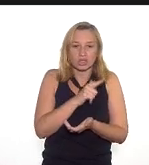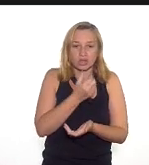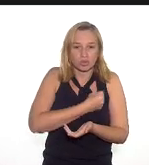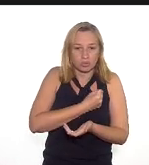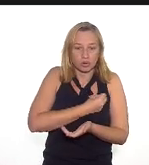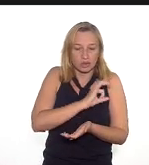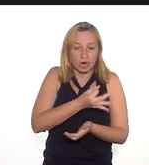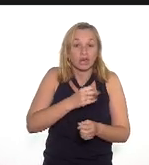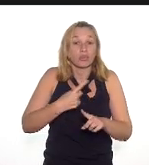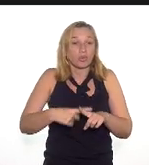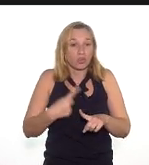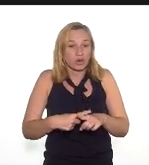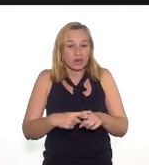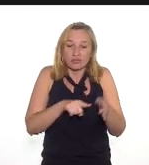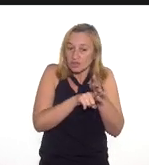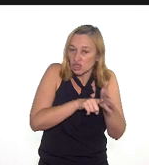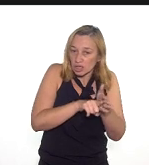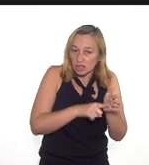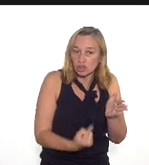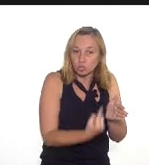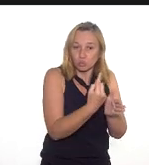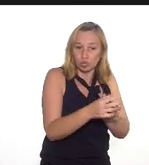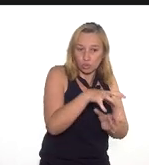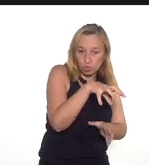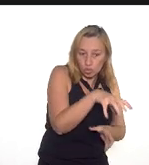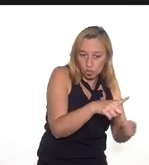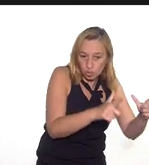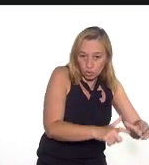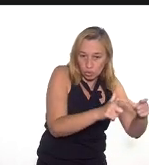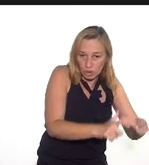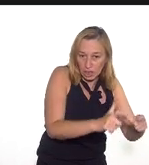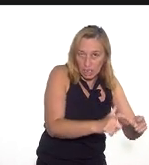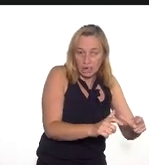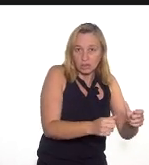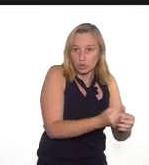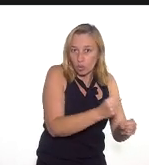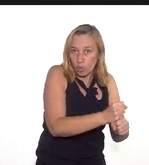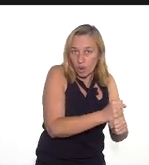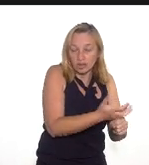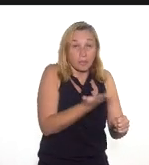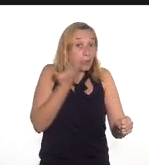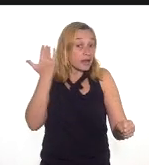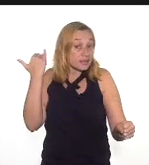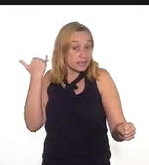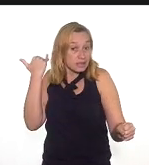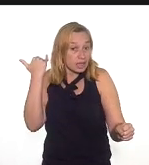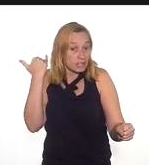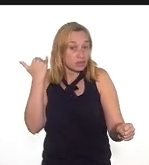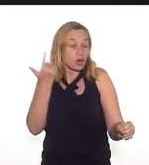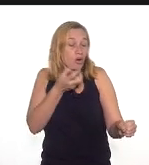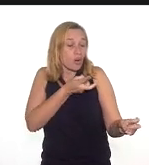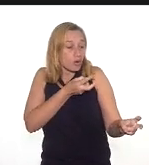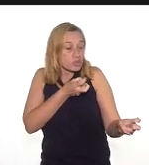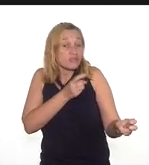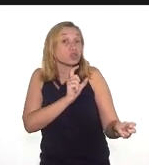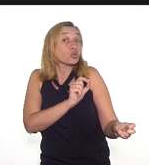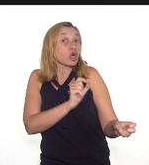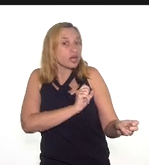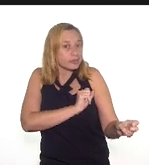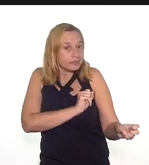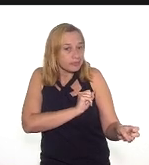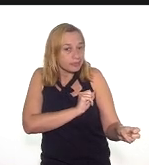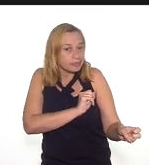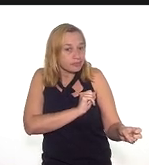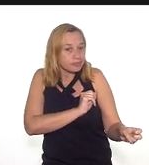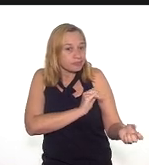Eis que, em fiscalizando um campo, tá, no ano passado, detectamos que,